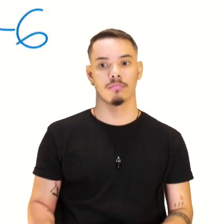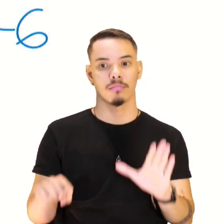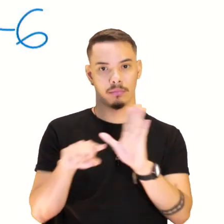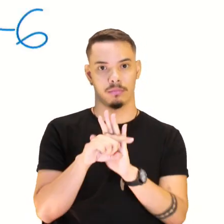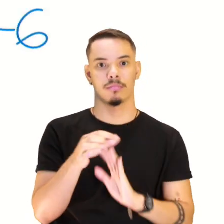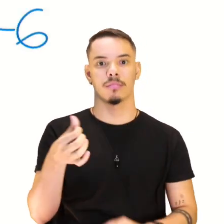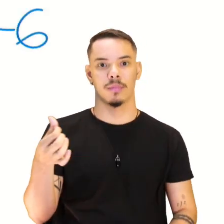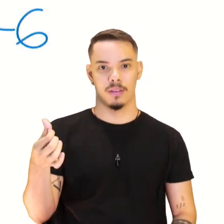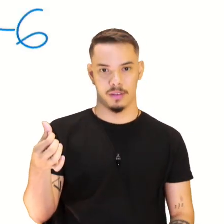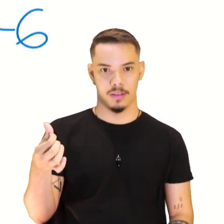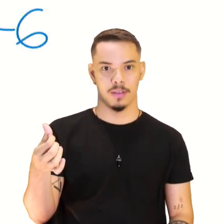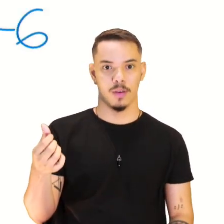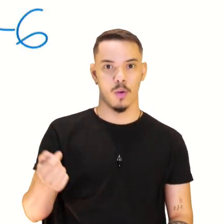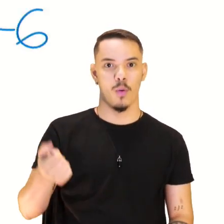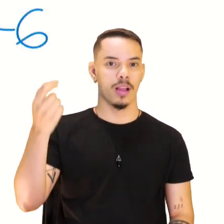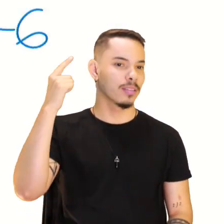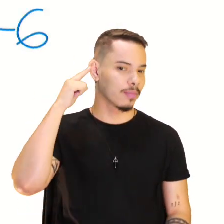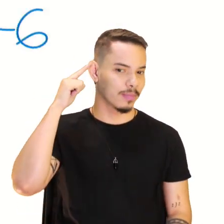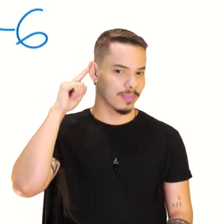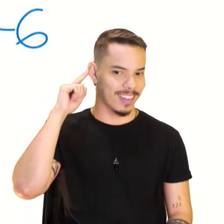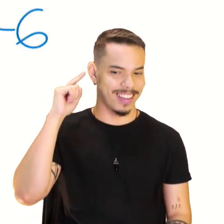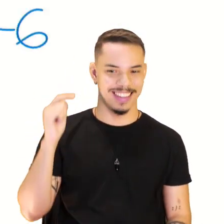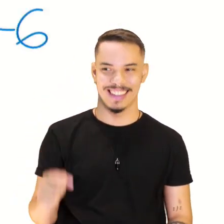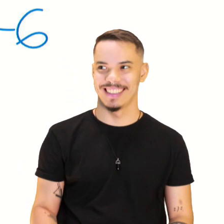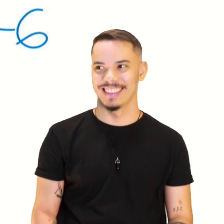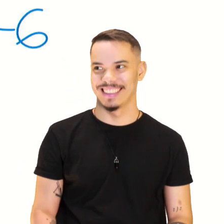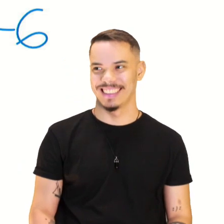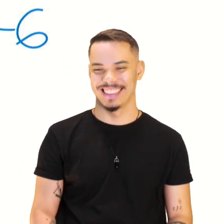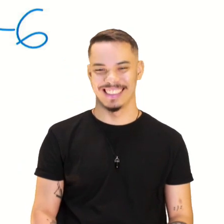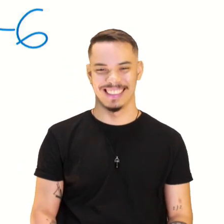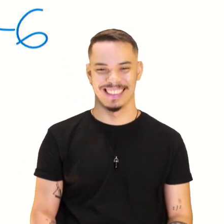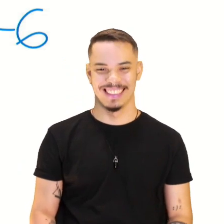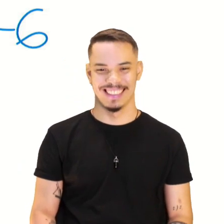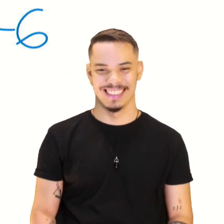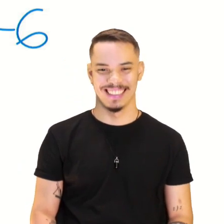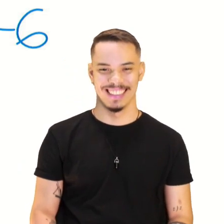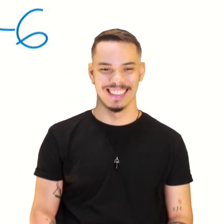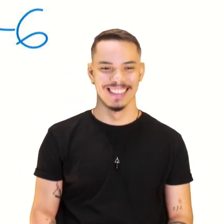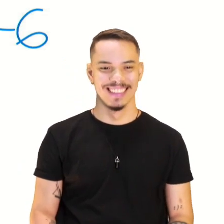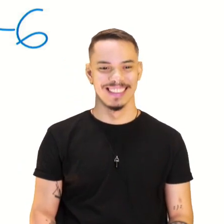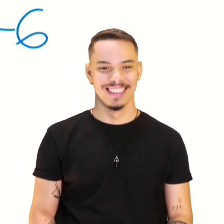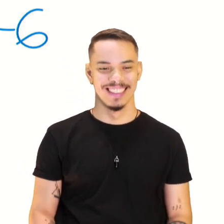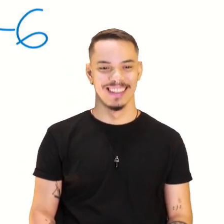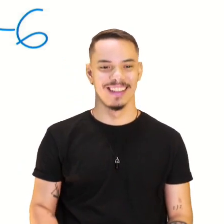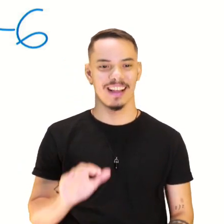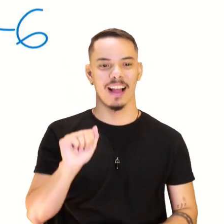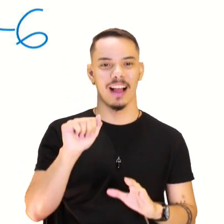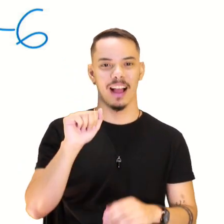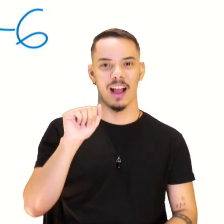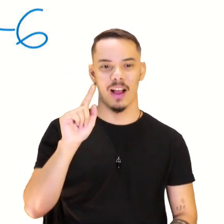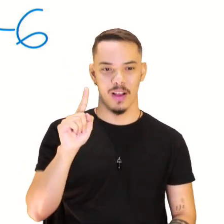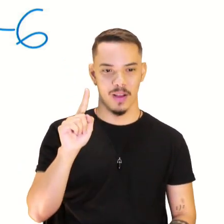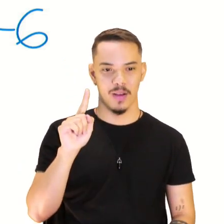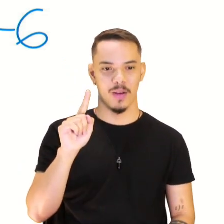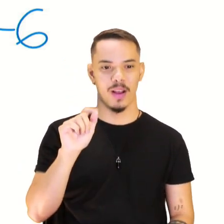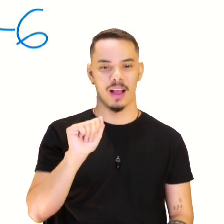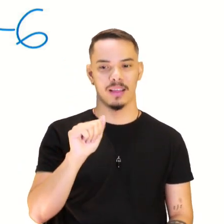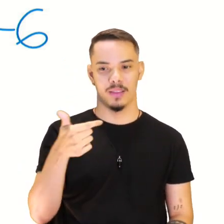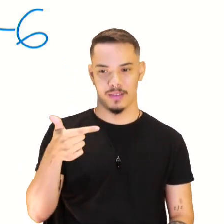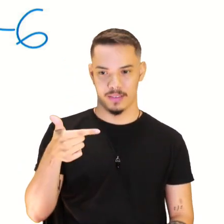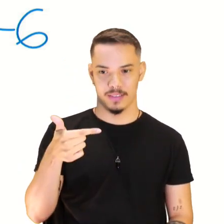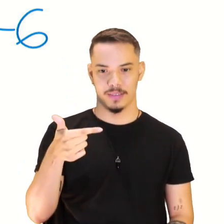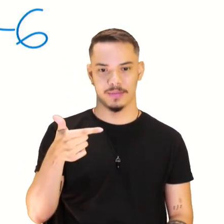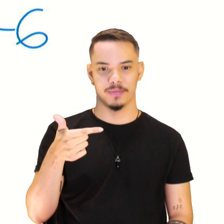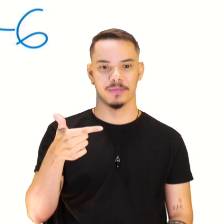quase na orelha do Vitor, mas deu menos 6 ali. E agora aqui, o A1, o A2, então eu vou